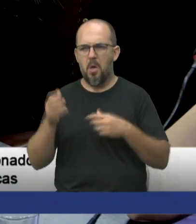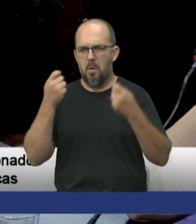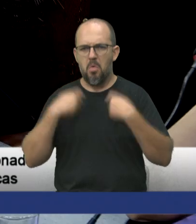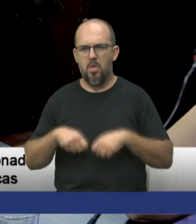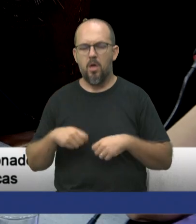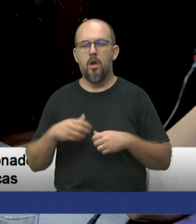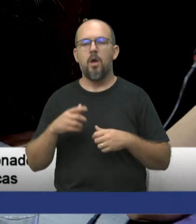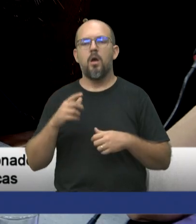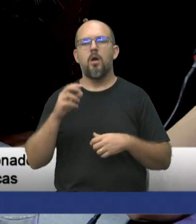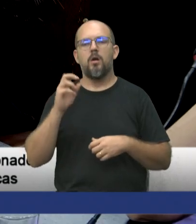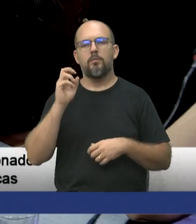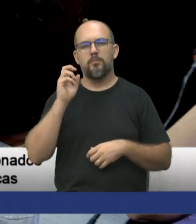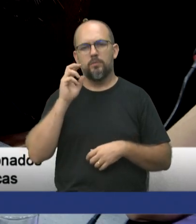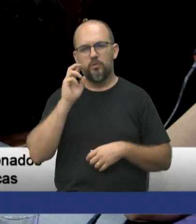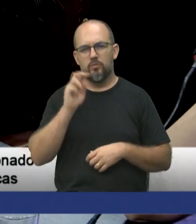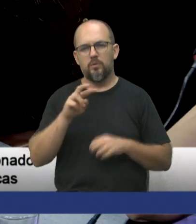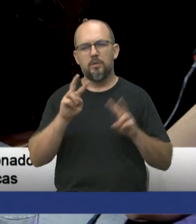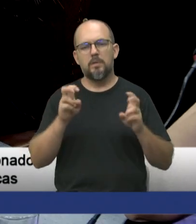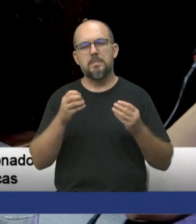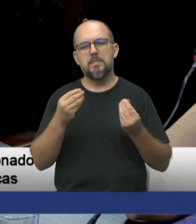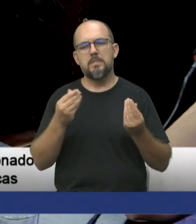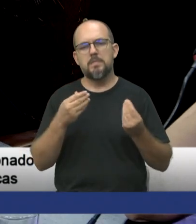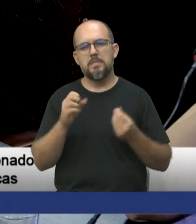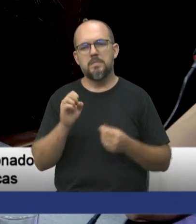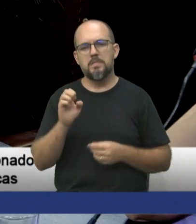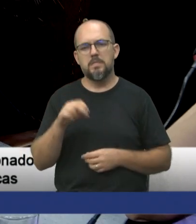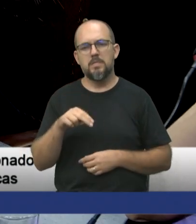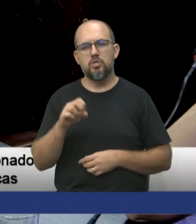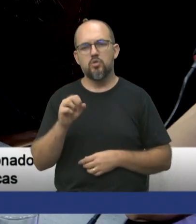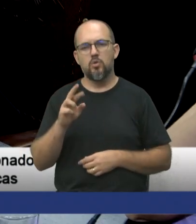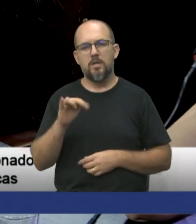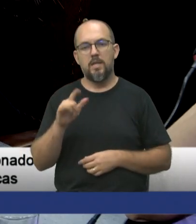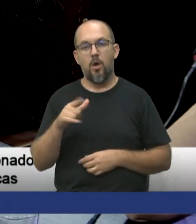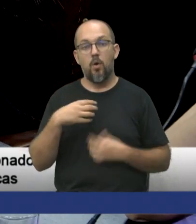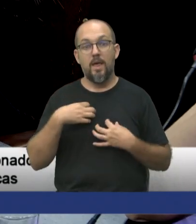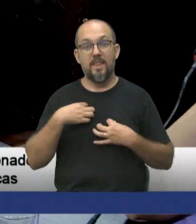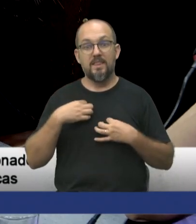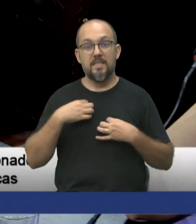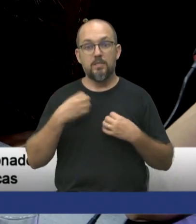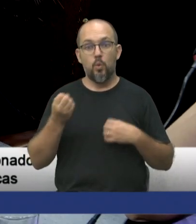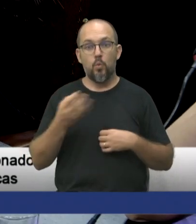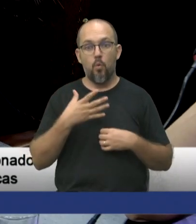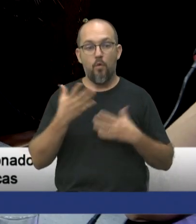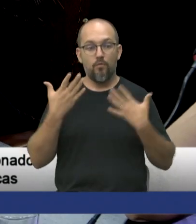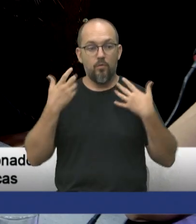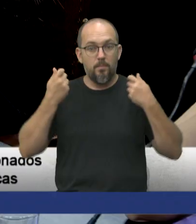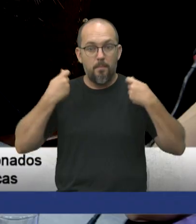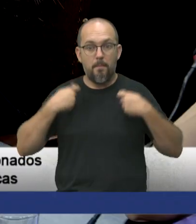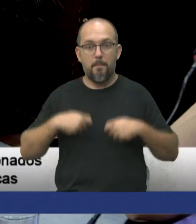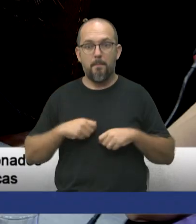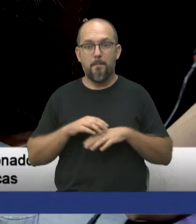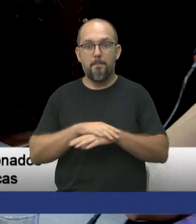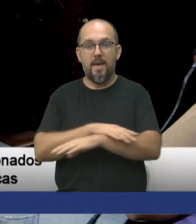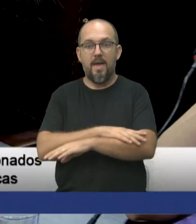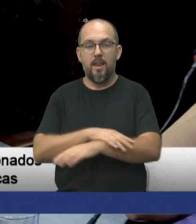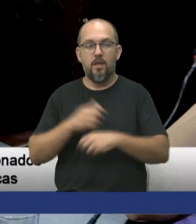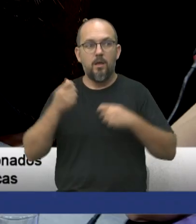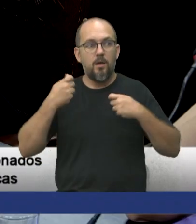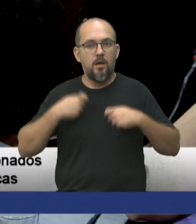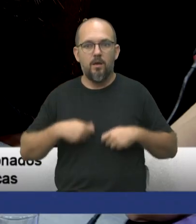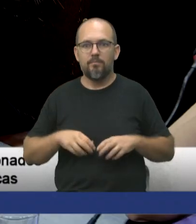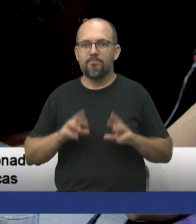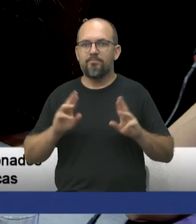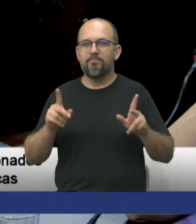sobre o sensorial. E o tecido novo na pele deles é diferente. Então, não